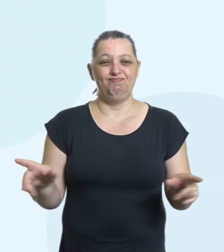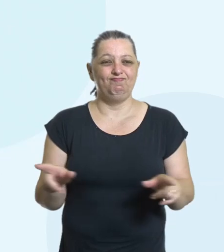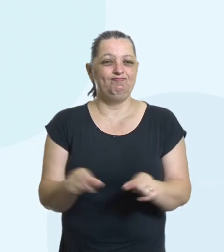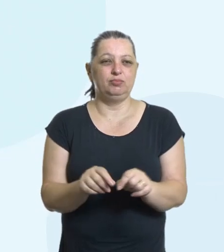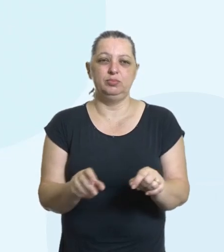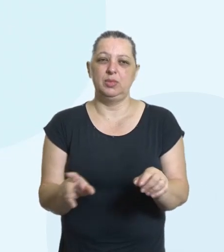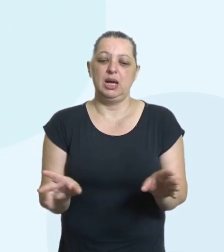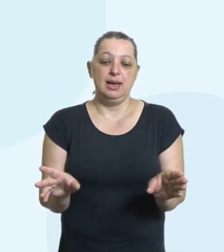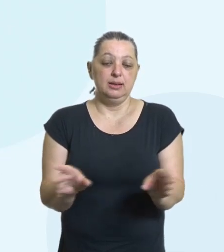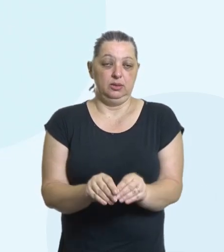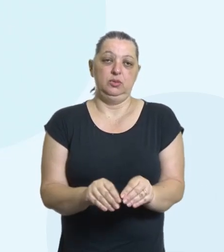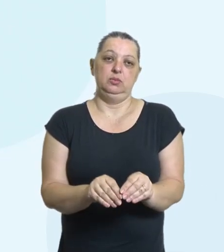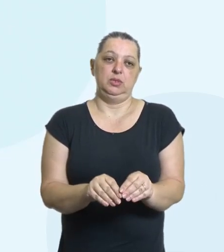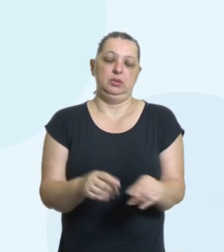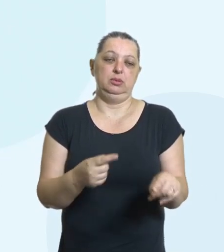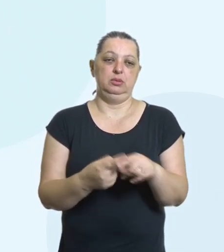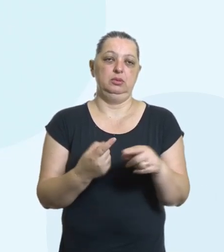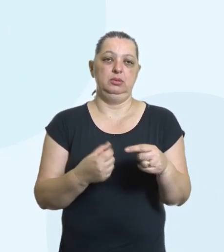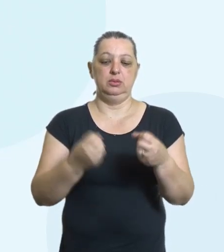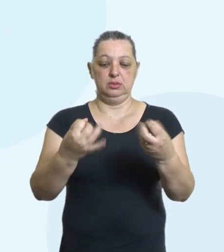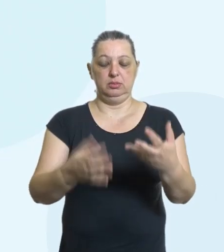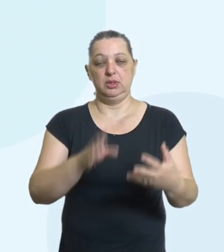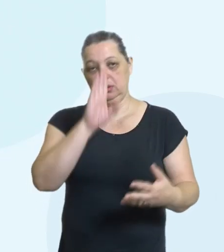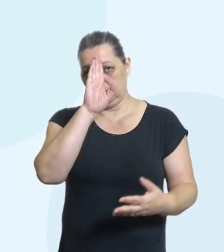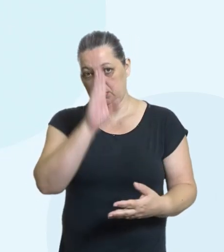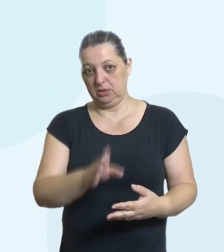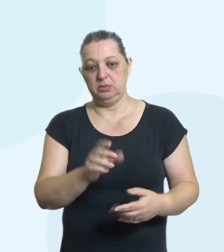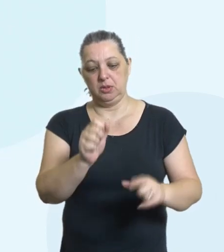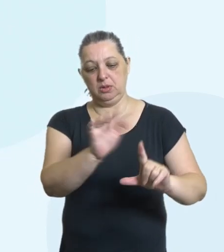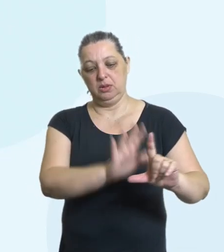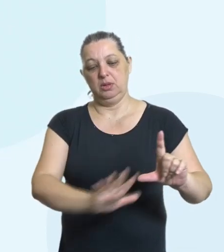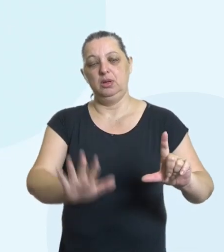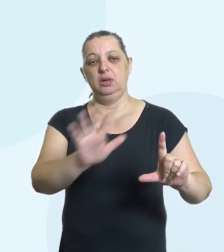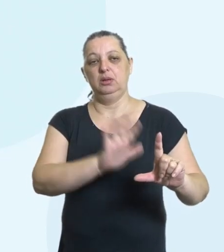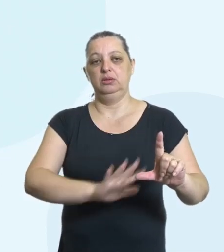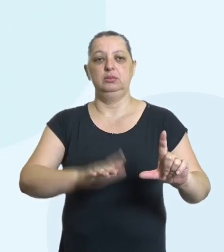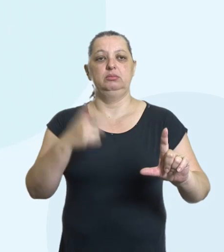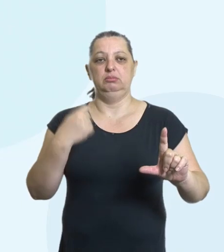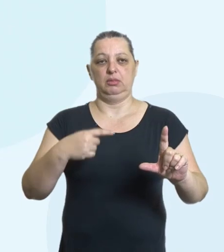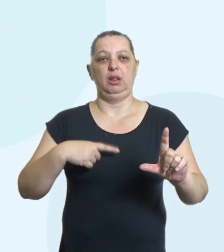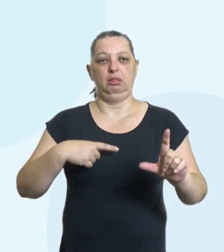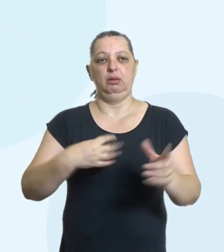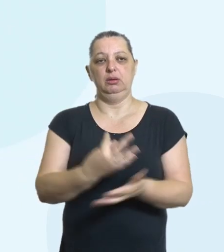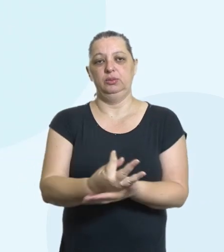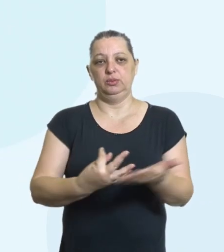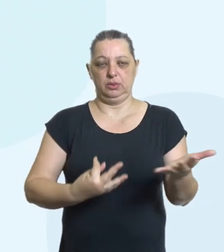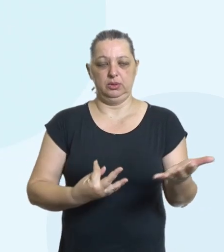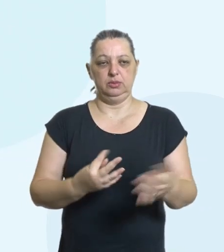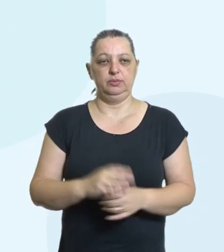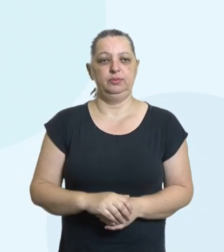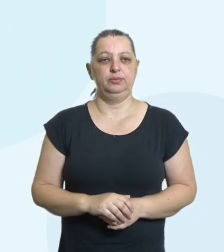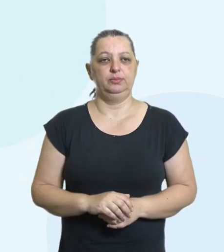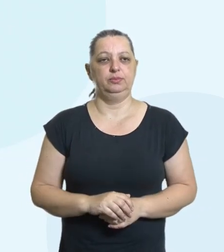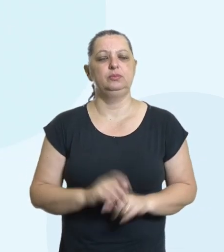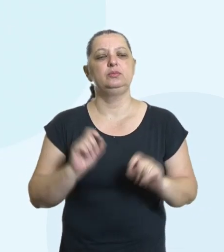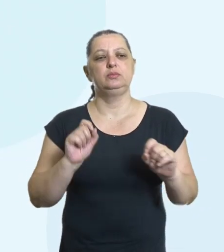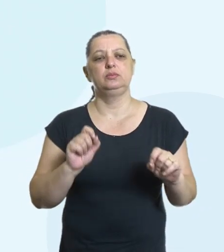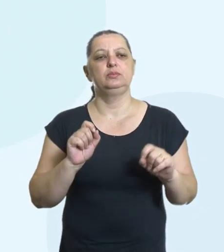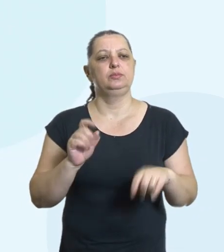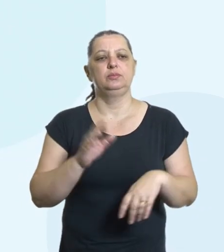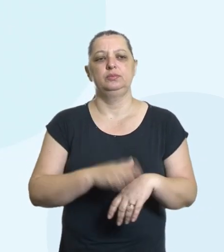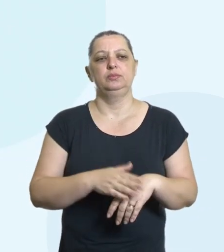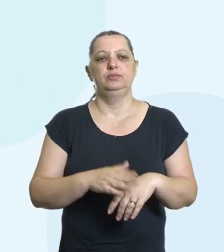e observar qual é a finalidade que aquela imagem tem dentro daquele texto, né? O que ela